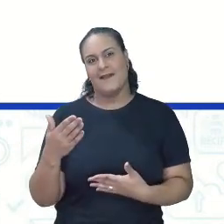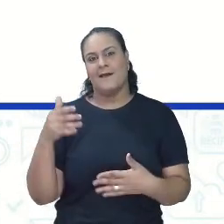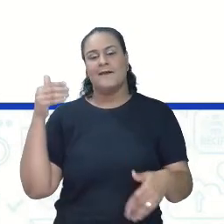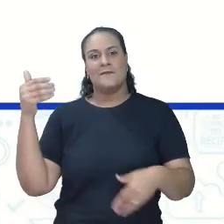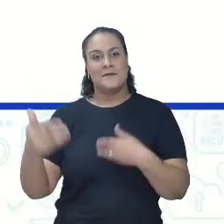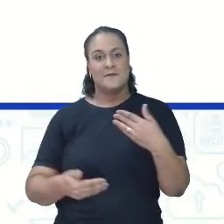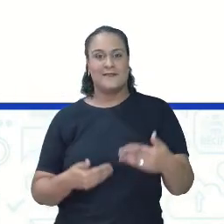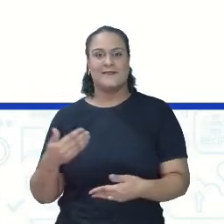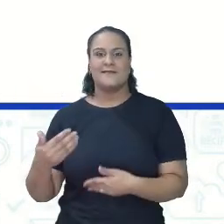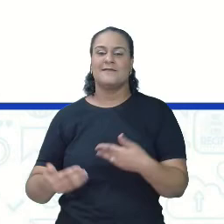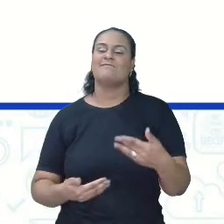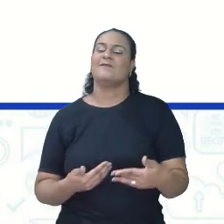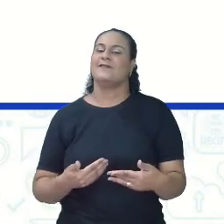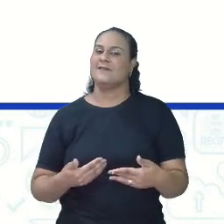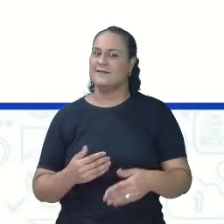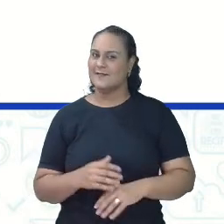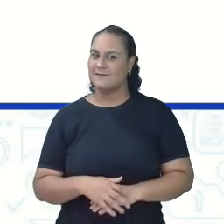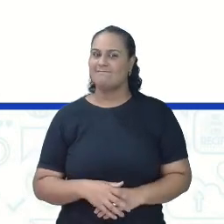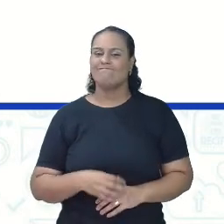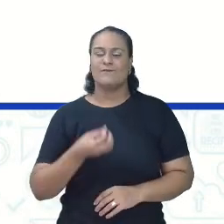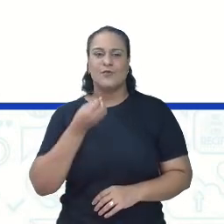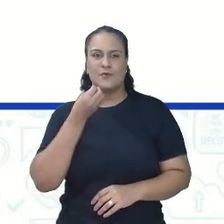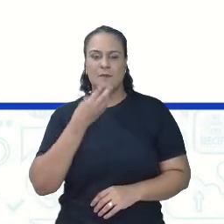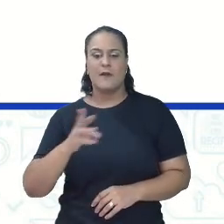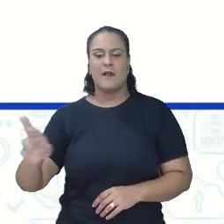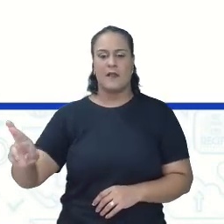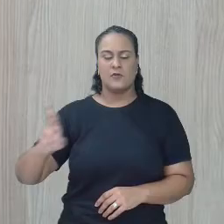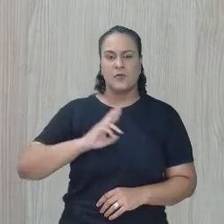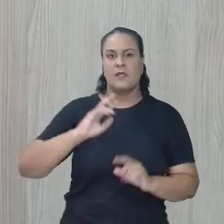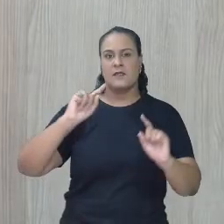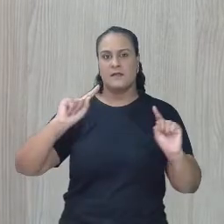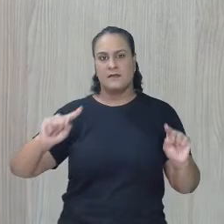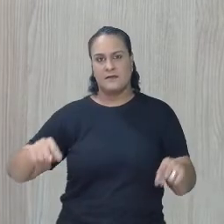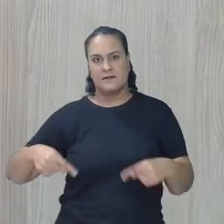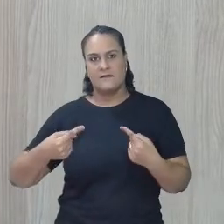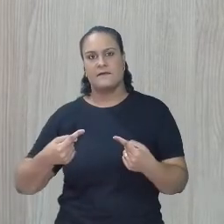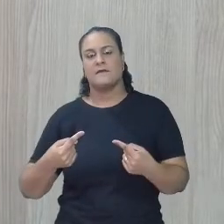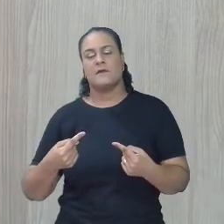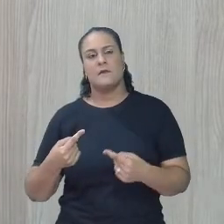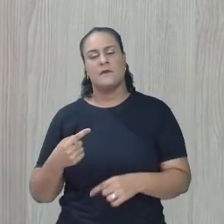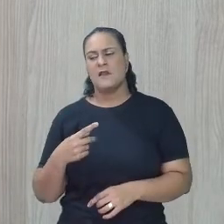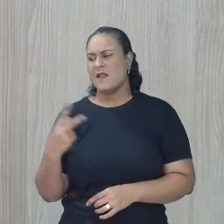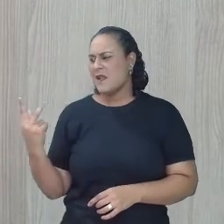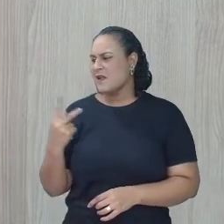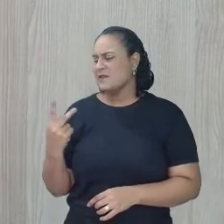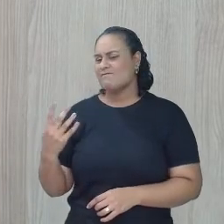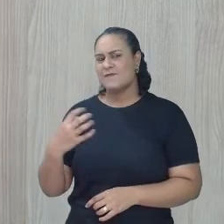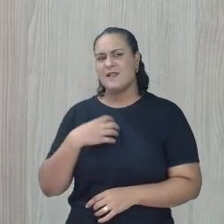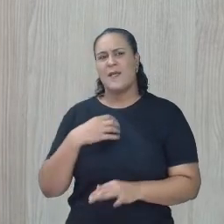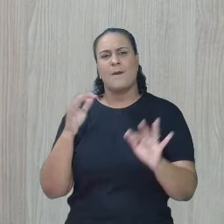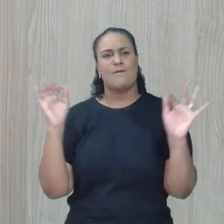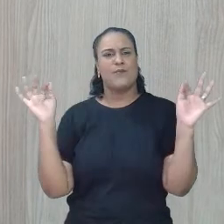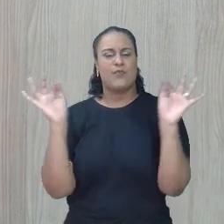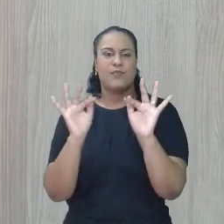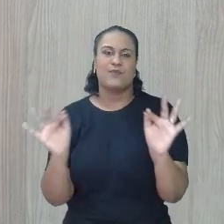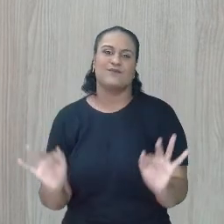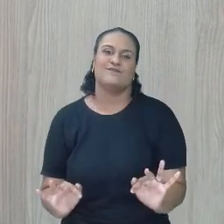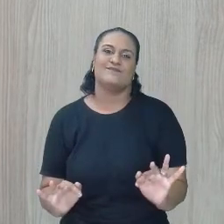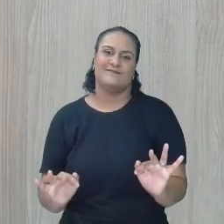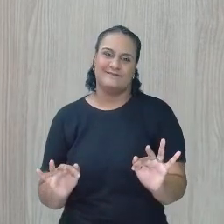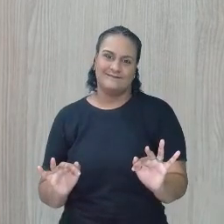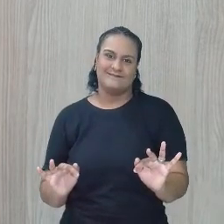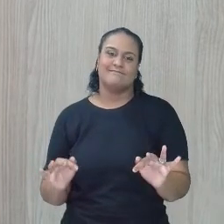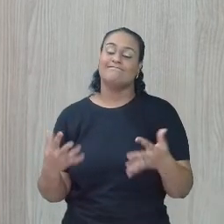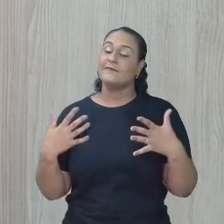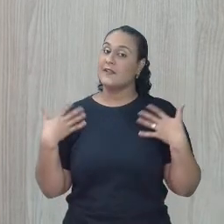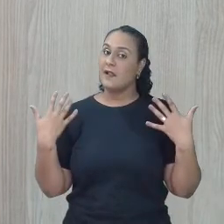Então, o pessoal participando aqui da aula, respondendo o desafio, e isso nos deixa muito feliz e